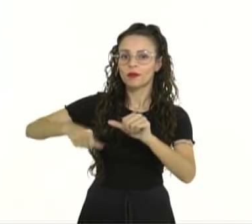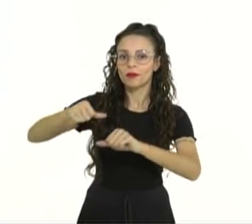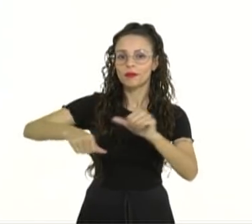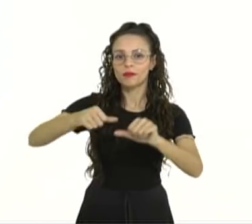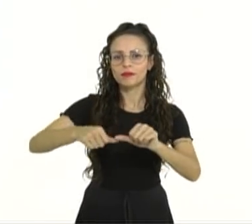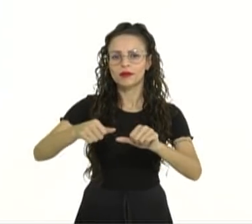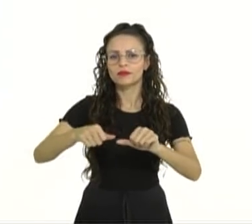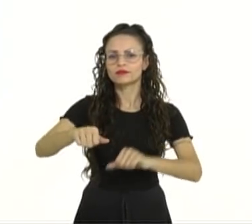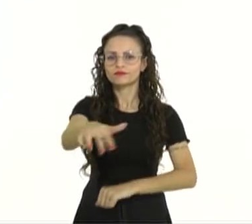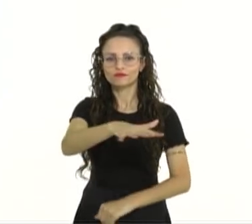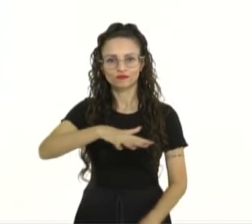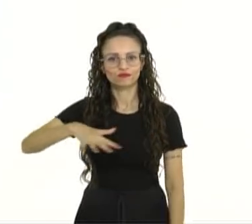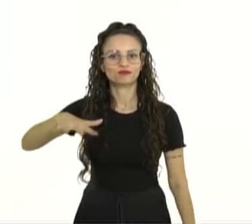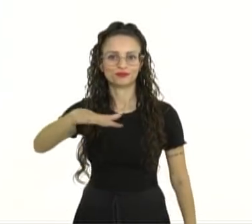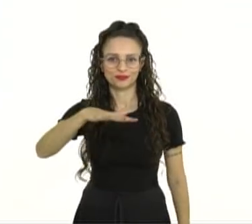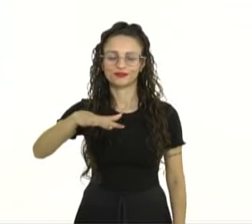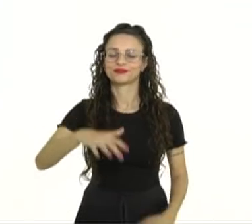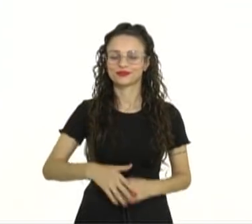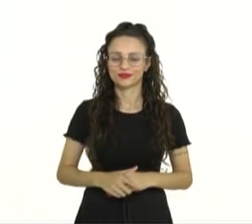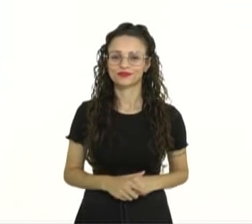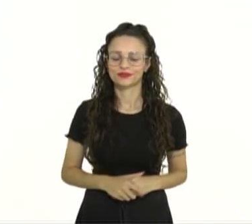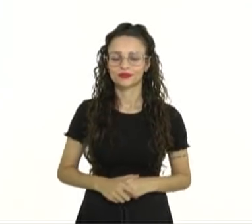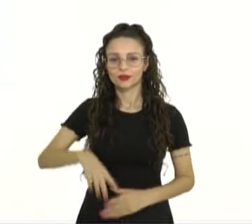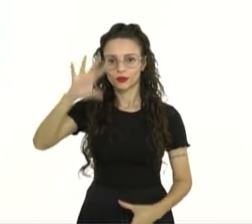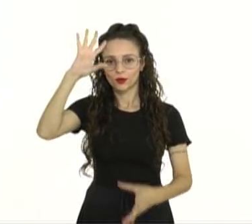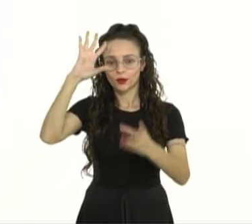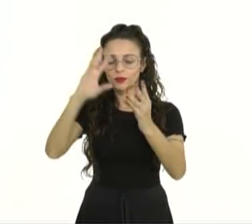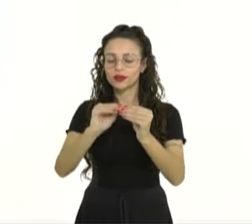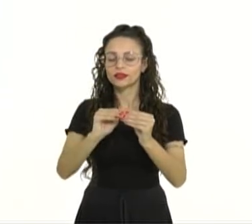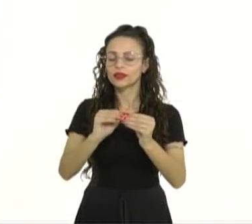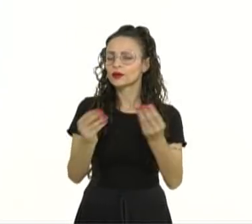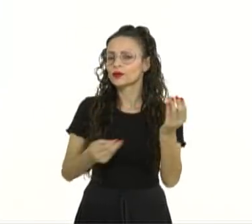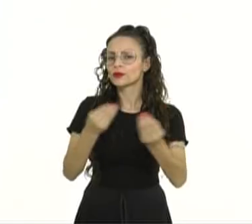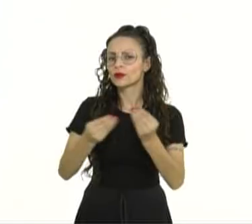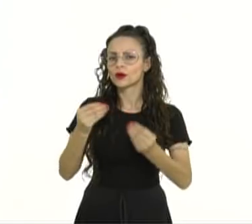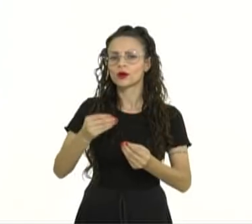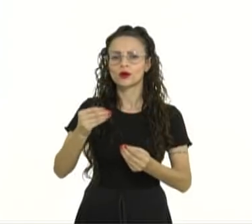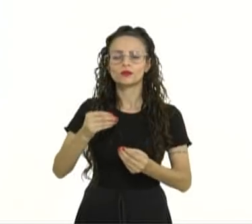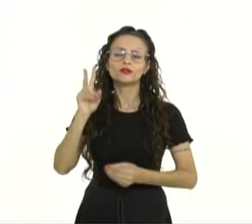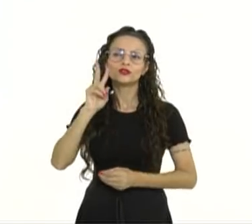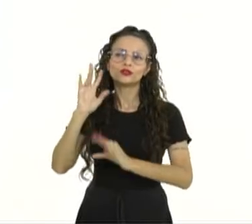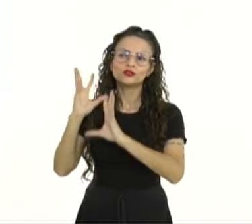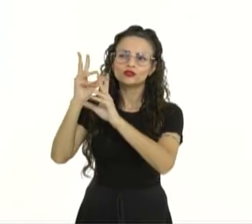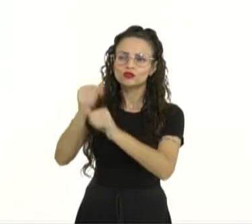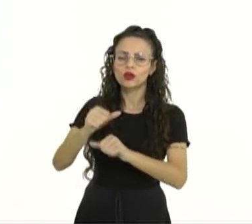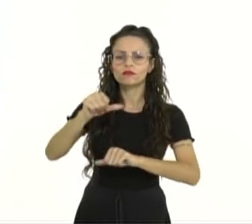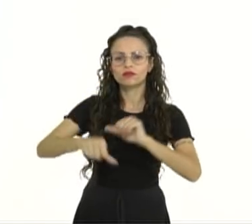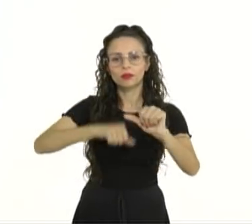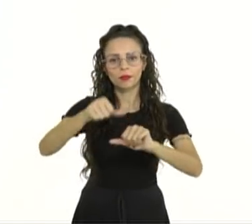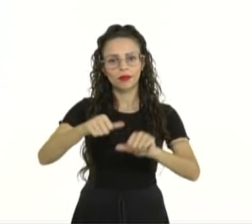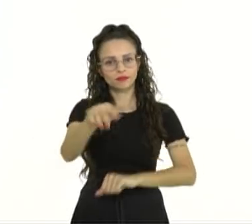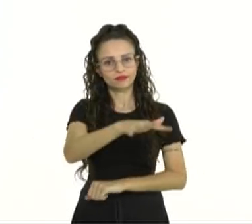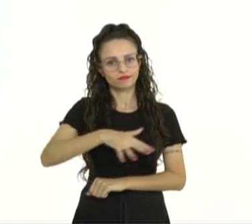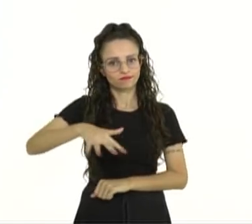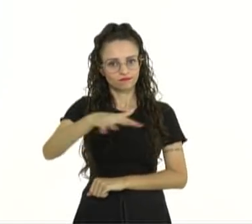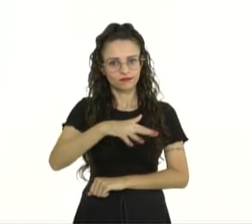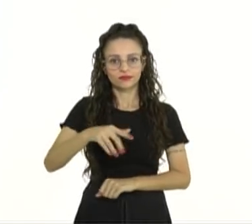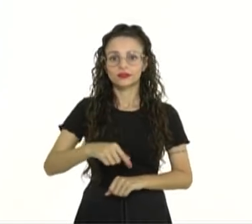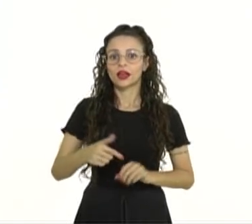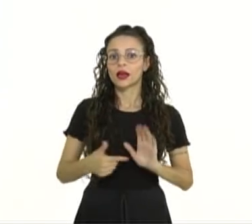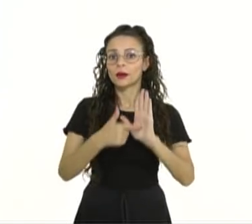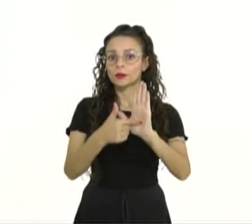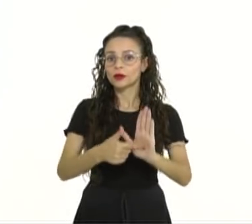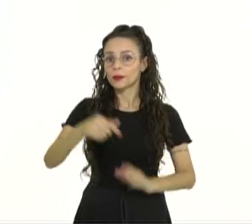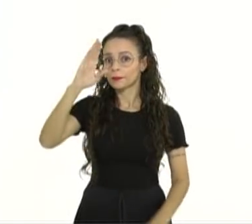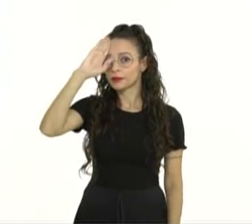pelo homem. Compreender a noção de transformação histórica no meio natural. Apontar as principais